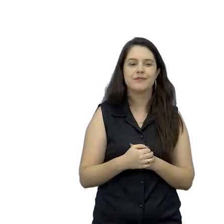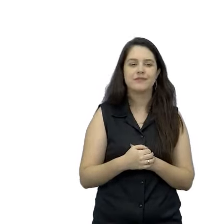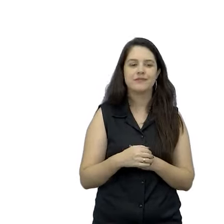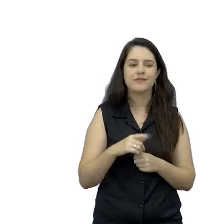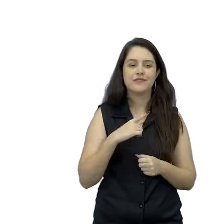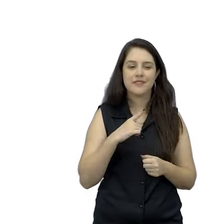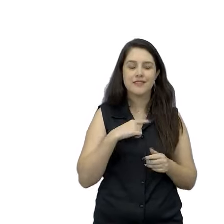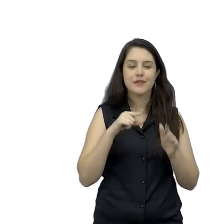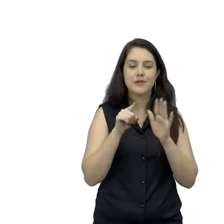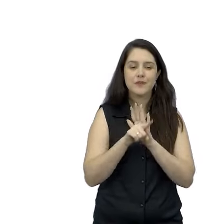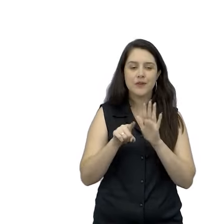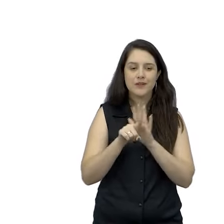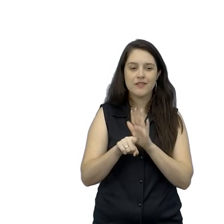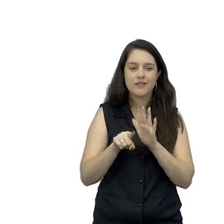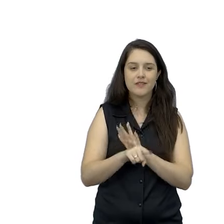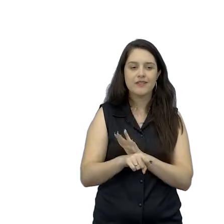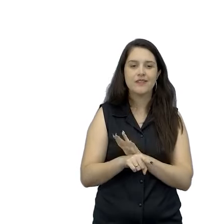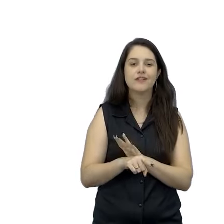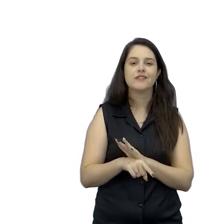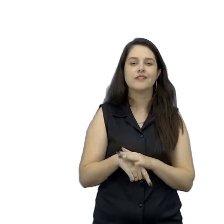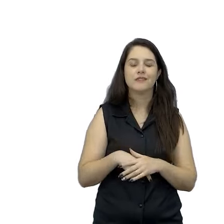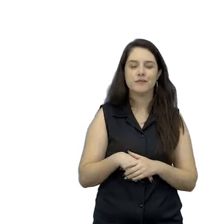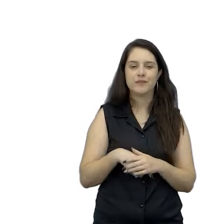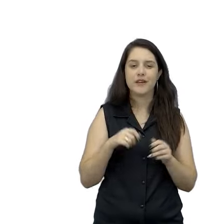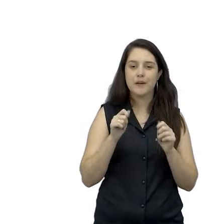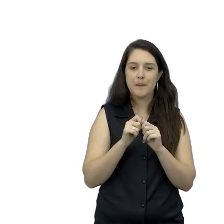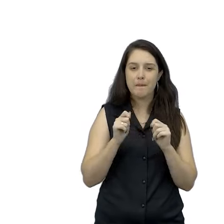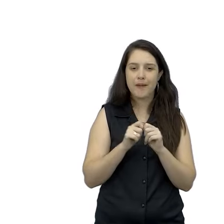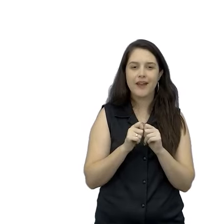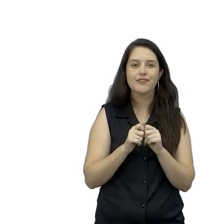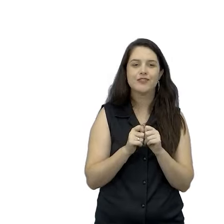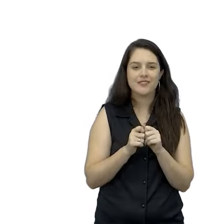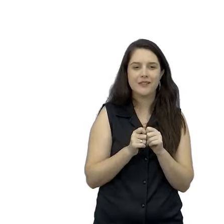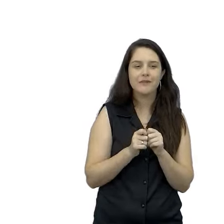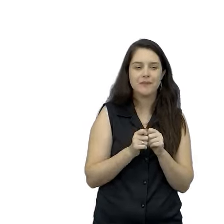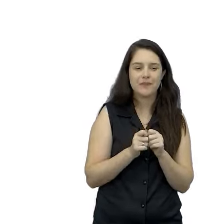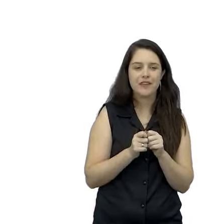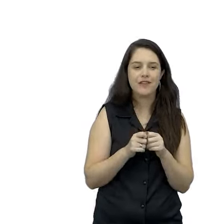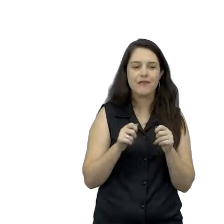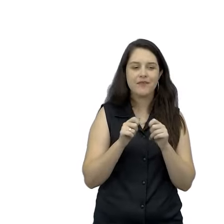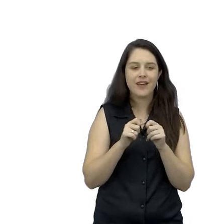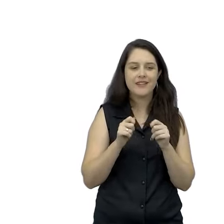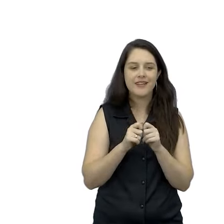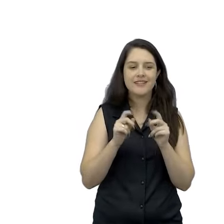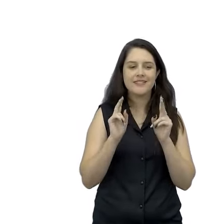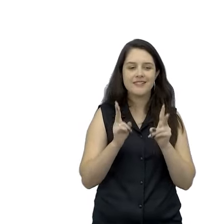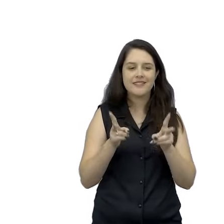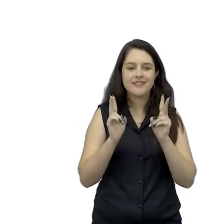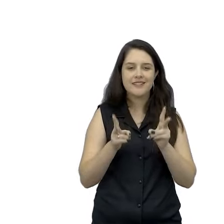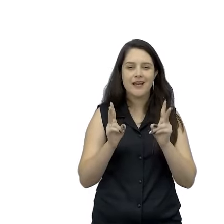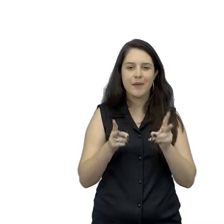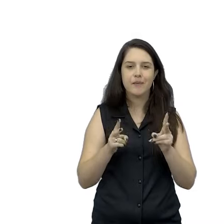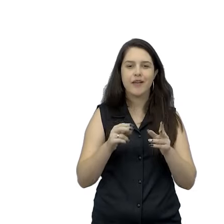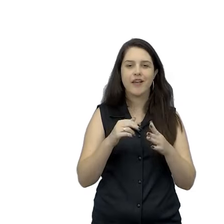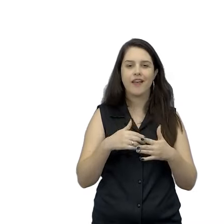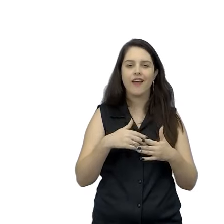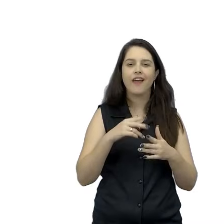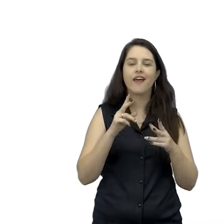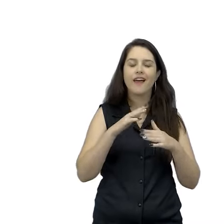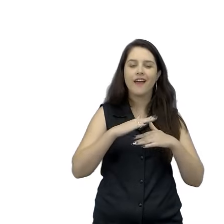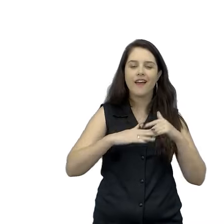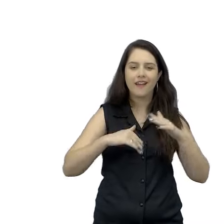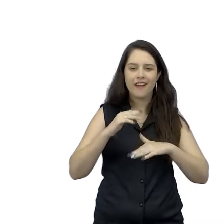lançando perguntas, mas não vai dando resposta, ou seja, vai dando pistas, né? Para que eles pensem nessa variedade de gêneros